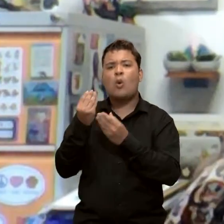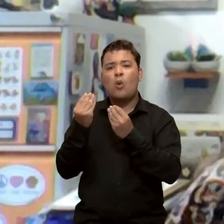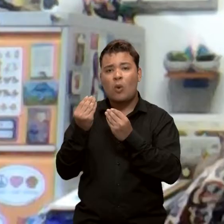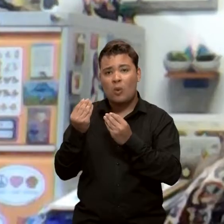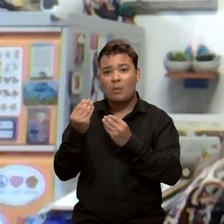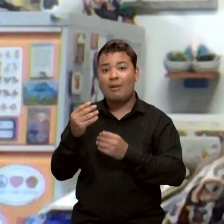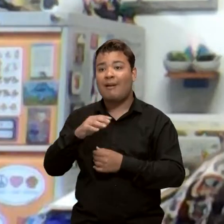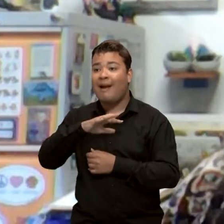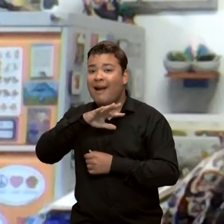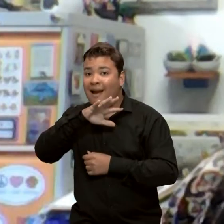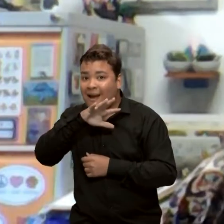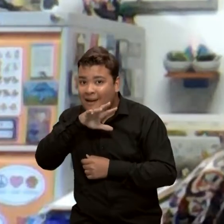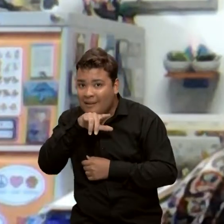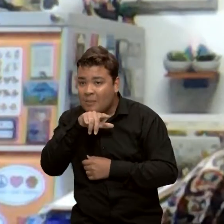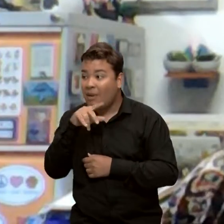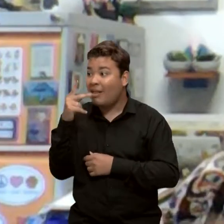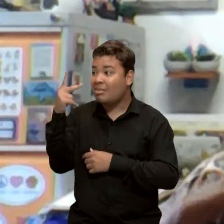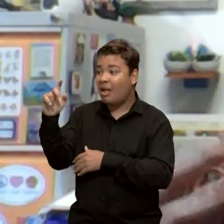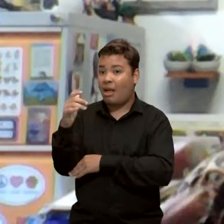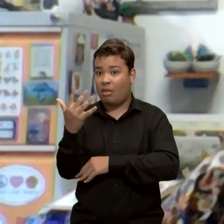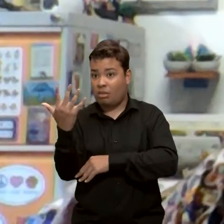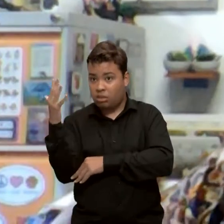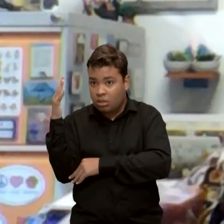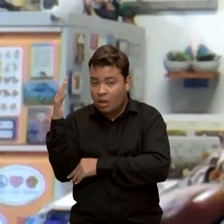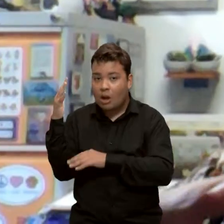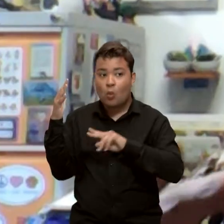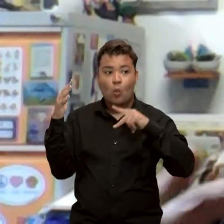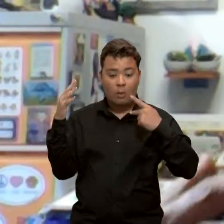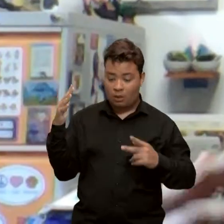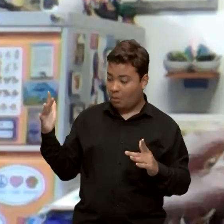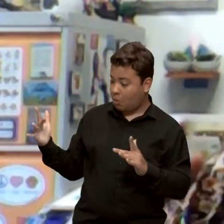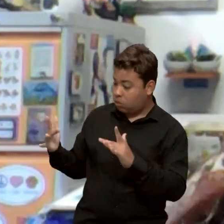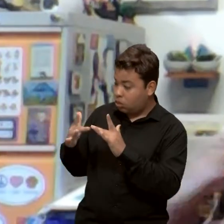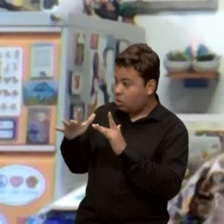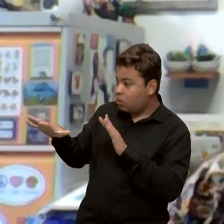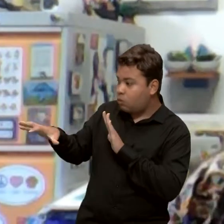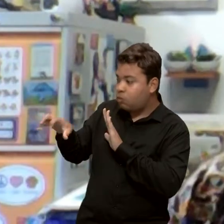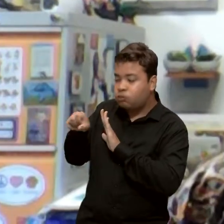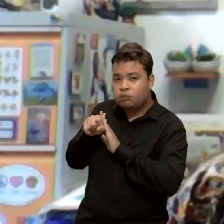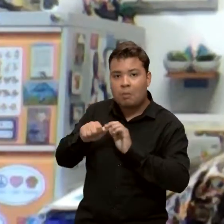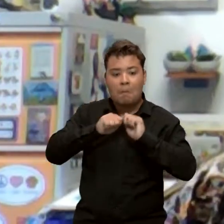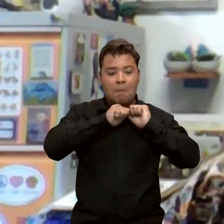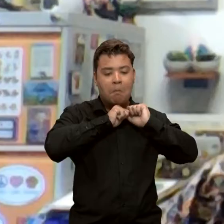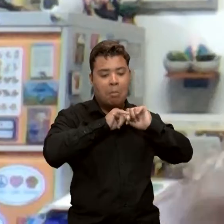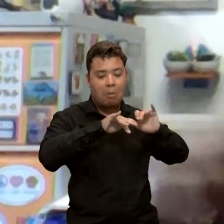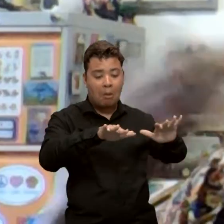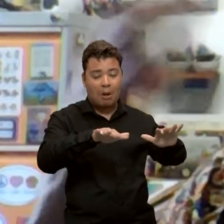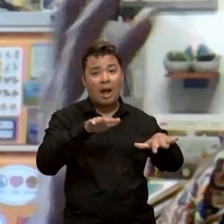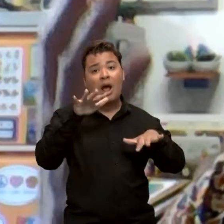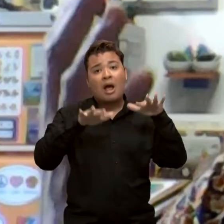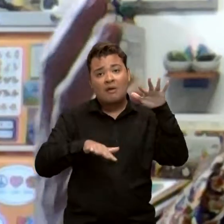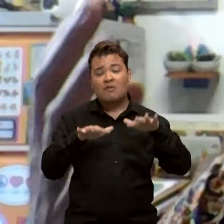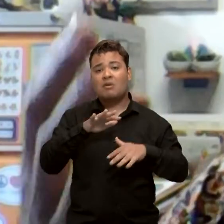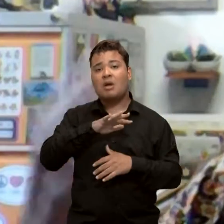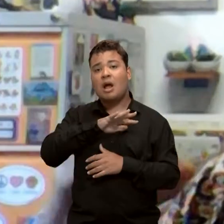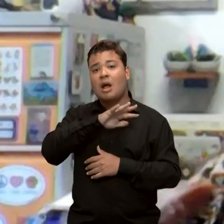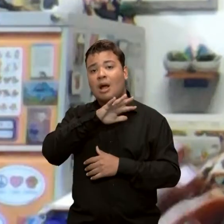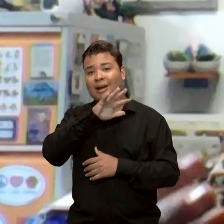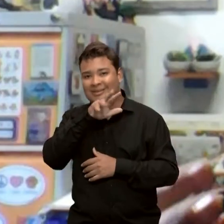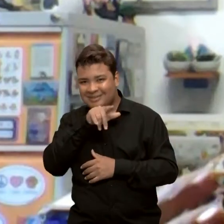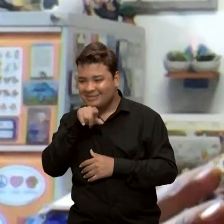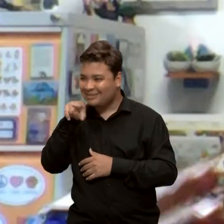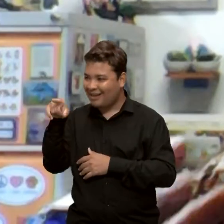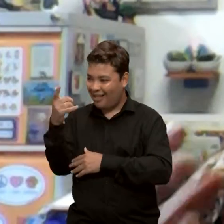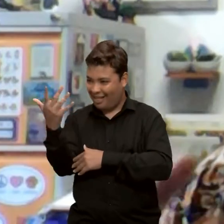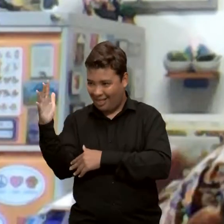contato com o ser humano. Então, esses animais, eles acabam servindo de ponte de conexão entre os animais silvestres e